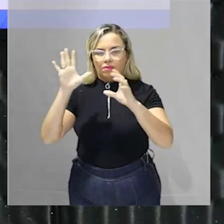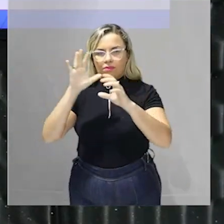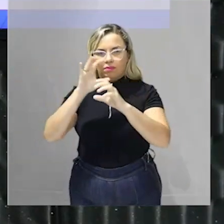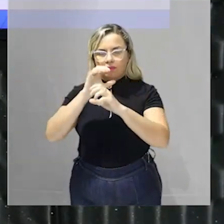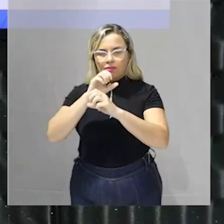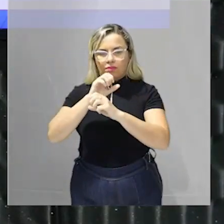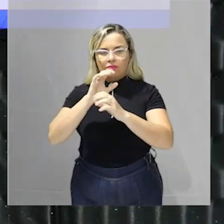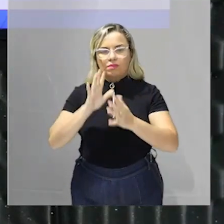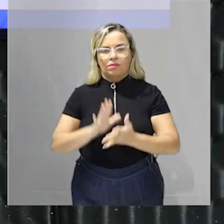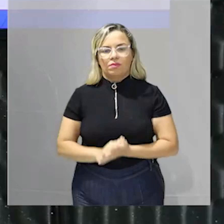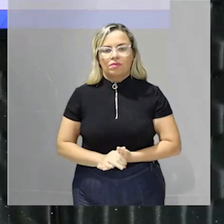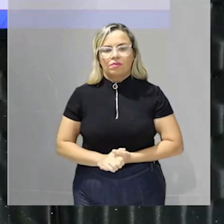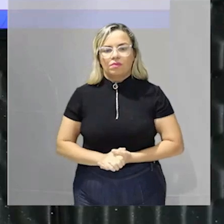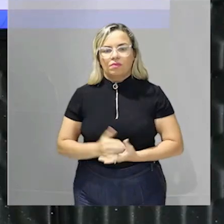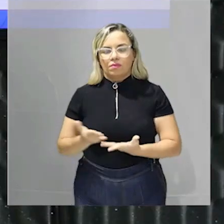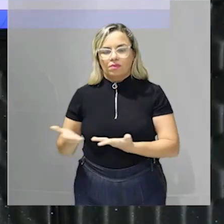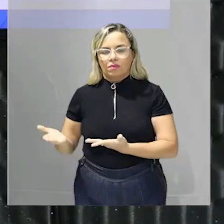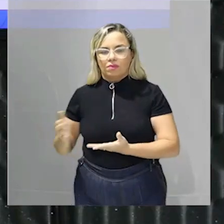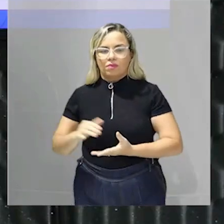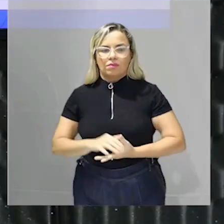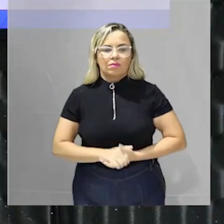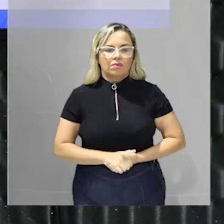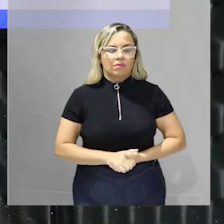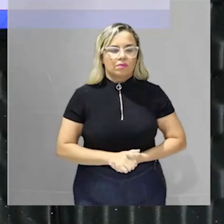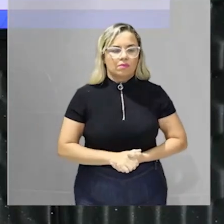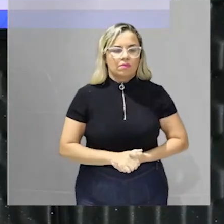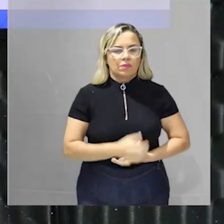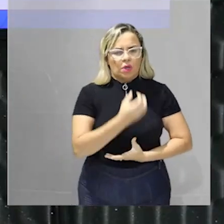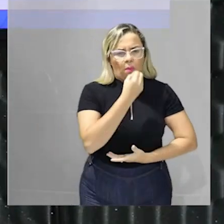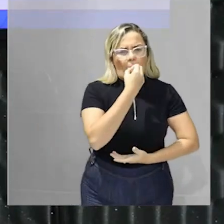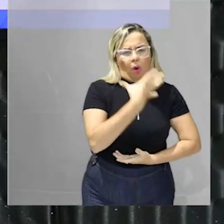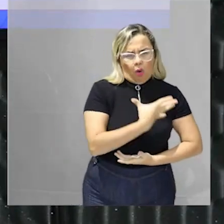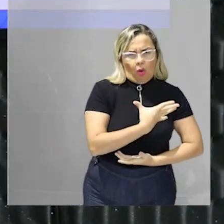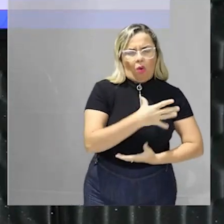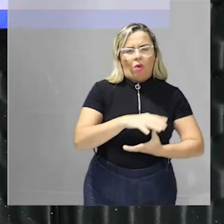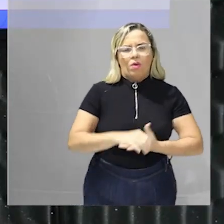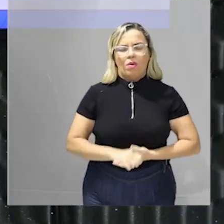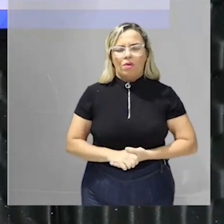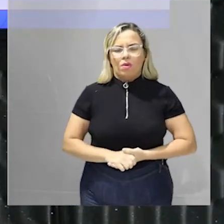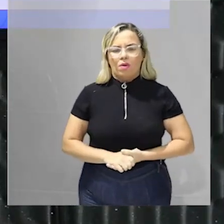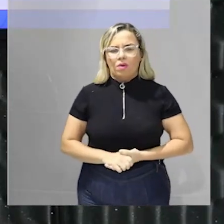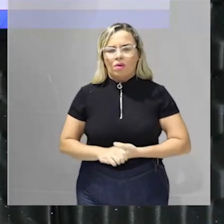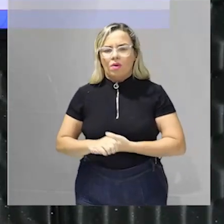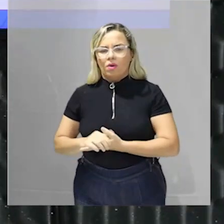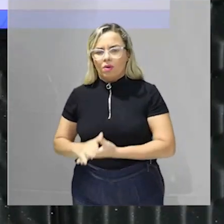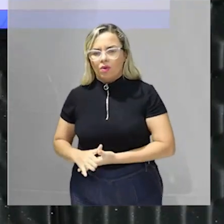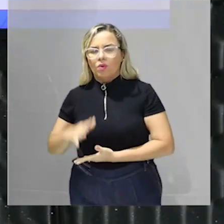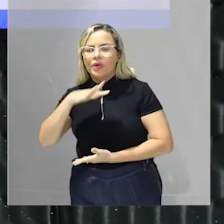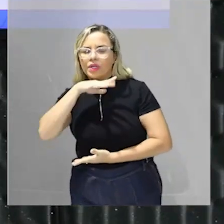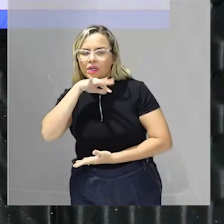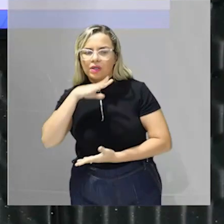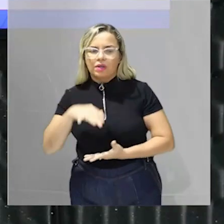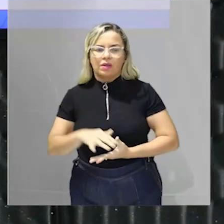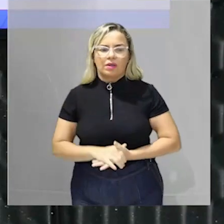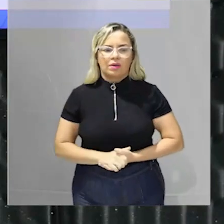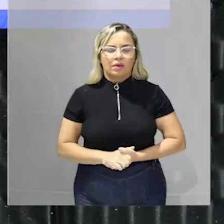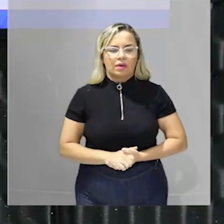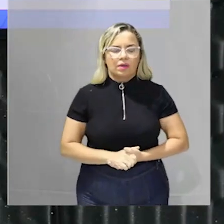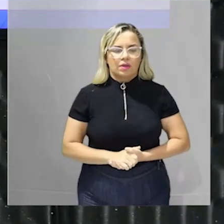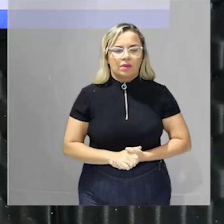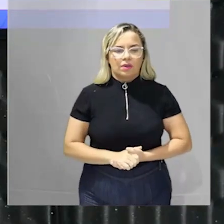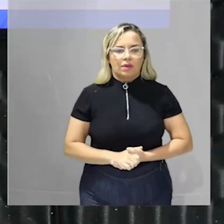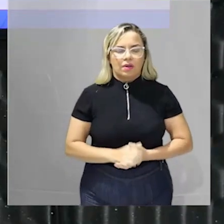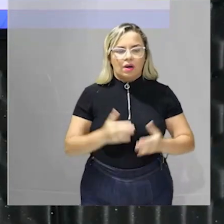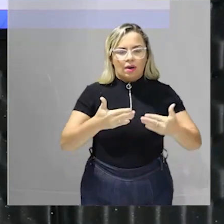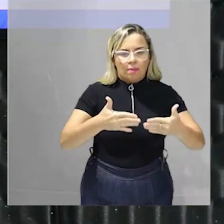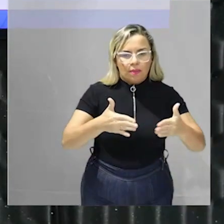claridade, oscuro, de escuro. Bueno, bom. Malo, ruim.